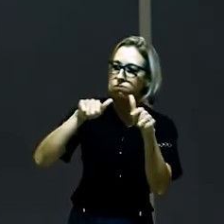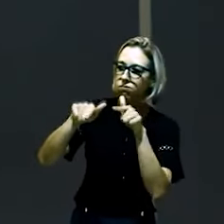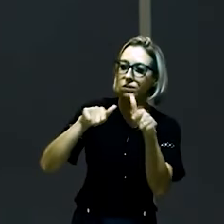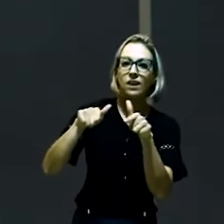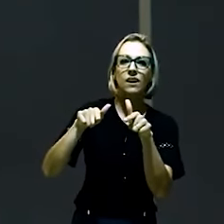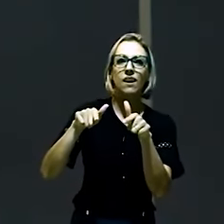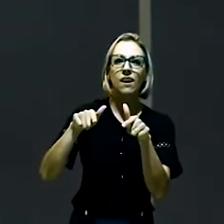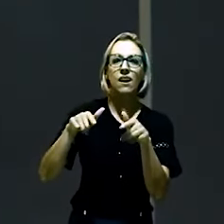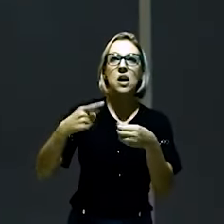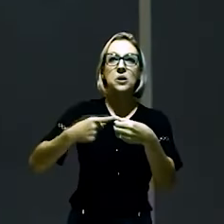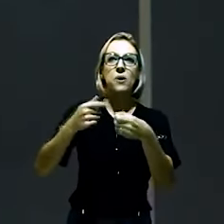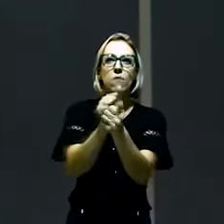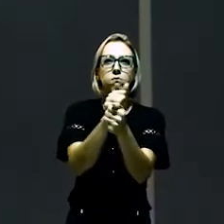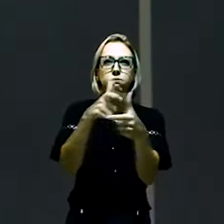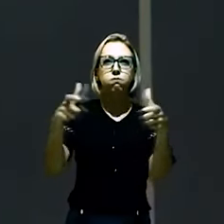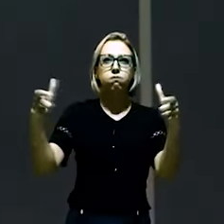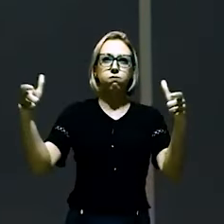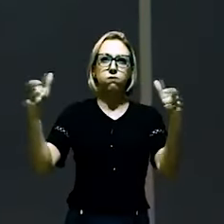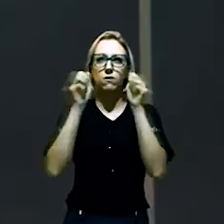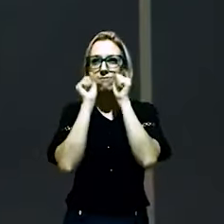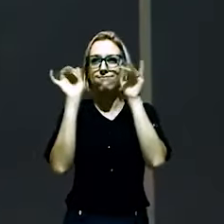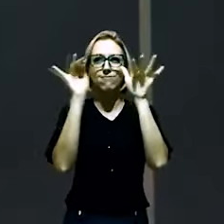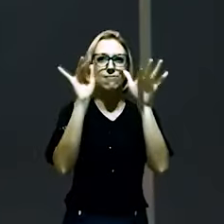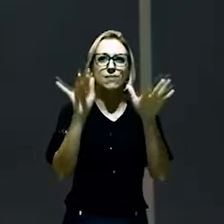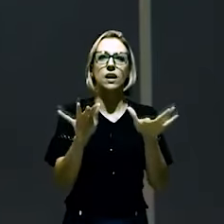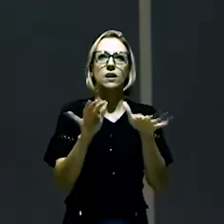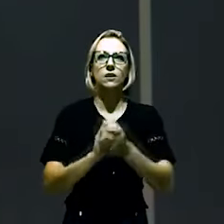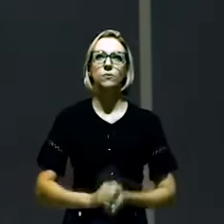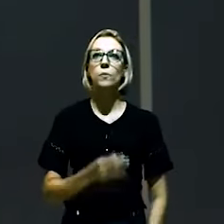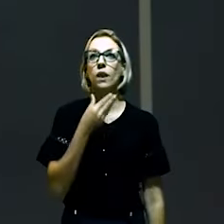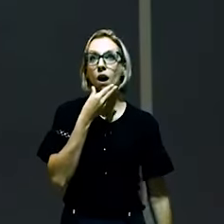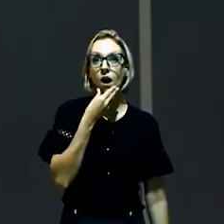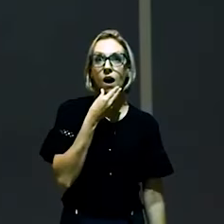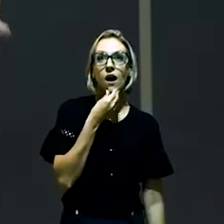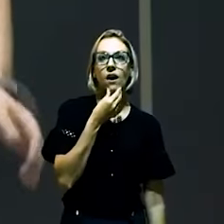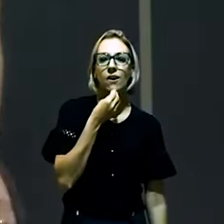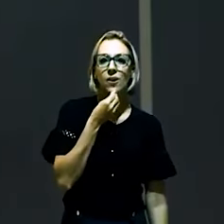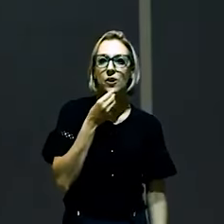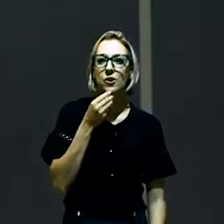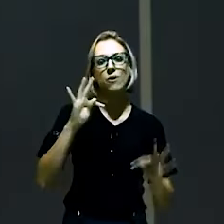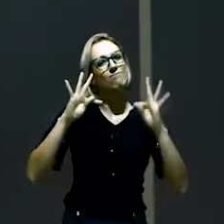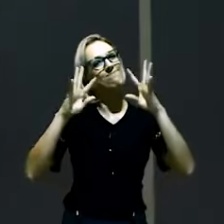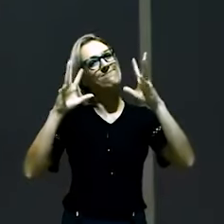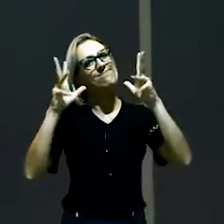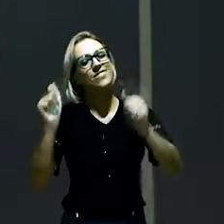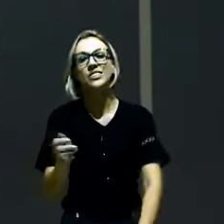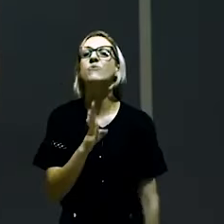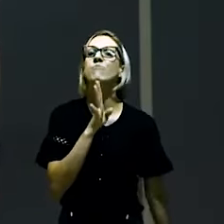a grandeza que era. Um homem mundialmente conhecido, sem nenhum tipo de rede social.